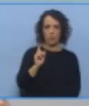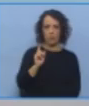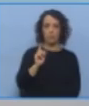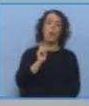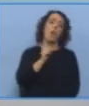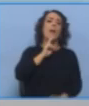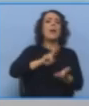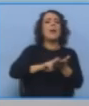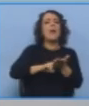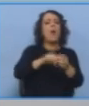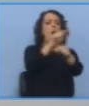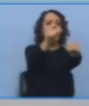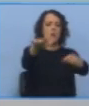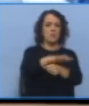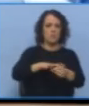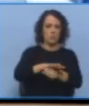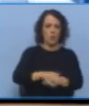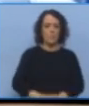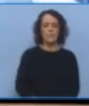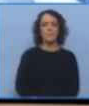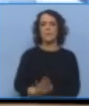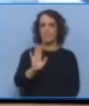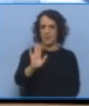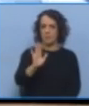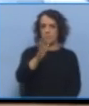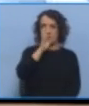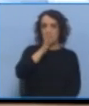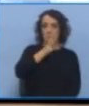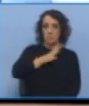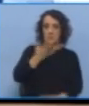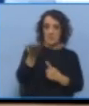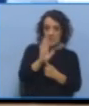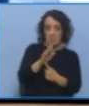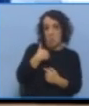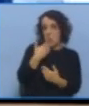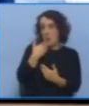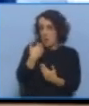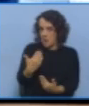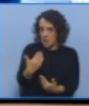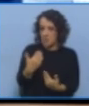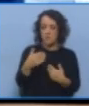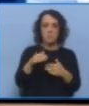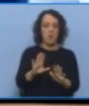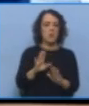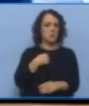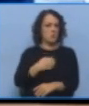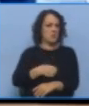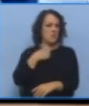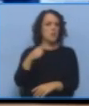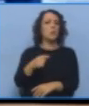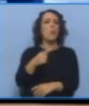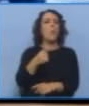realismo das situações. Primeiro, não considero, se me der exemplos, agradeço, mas não considero que seja algo